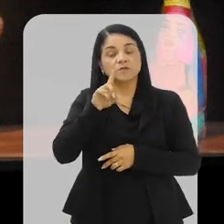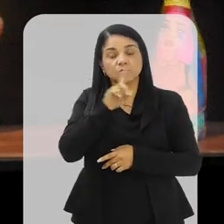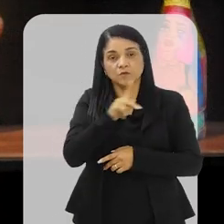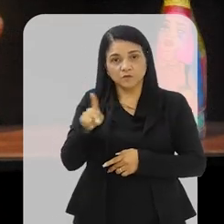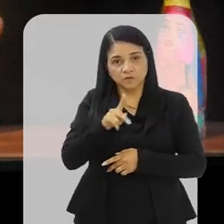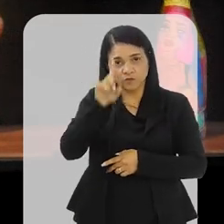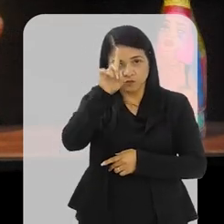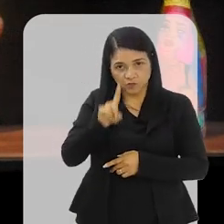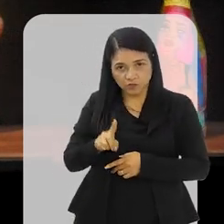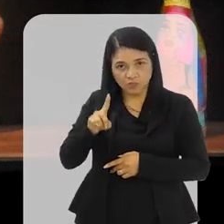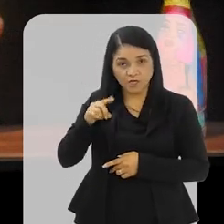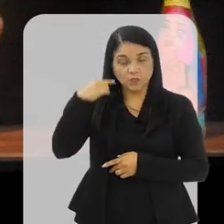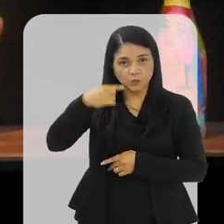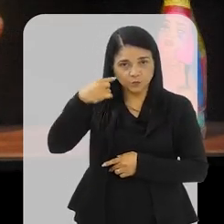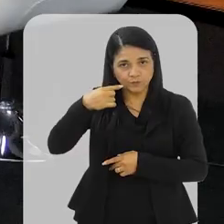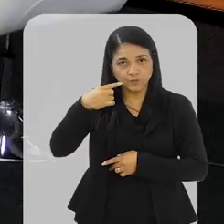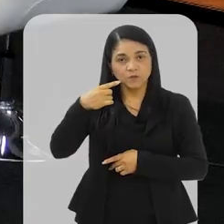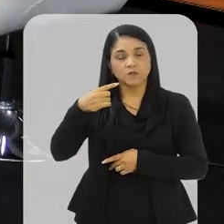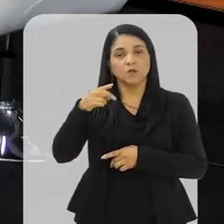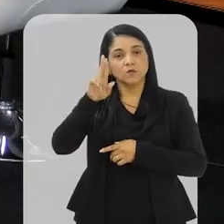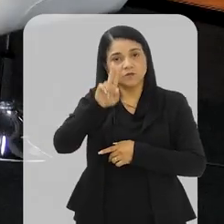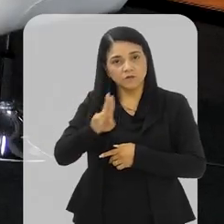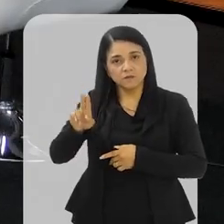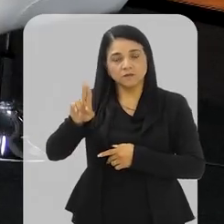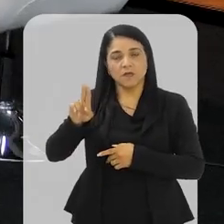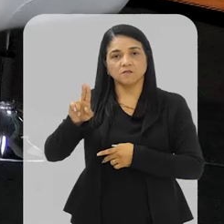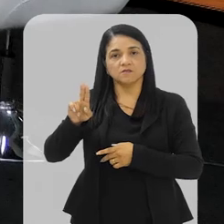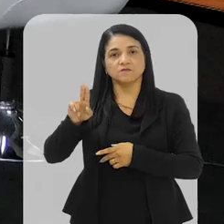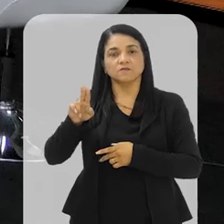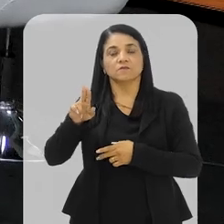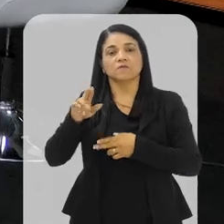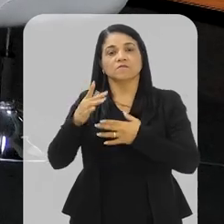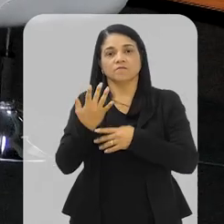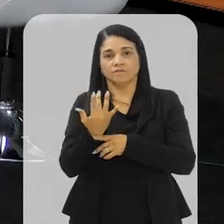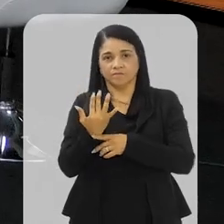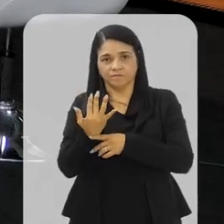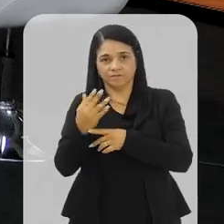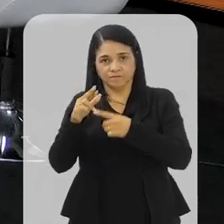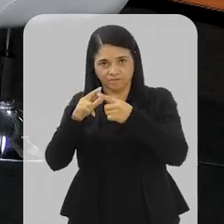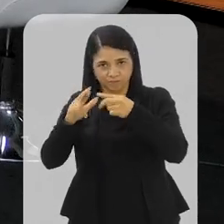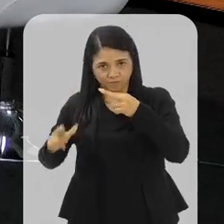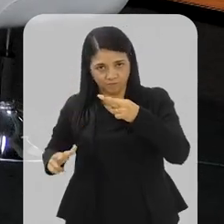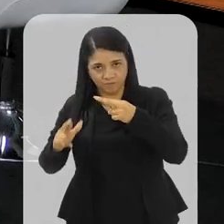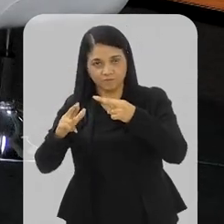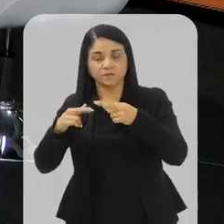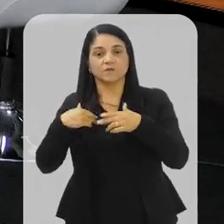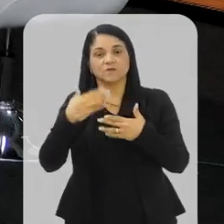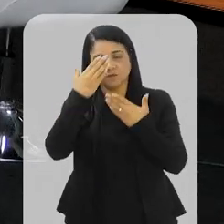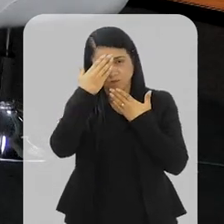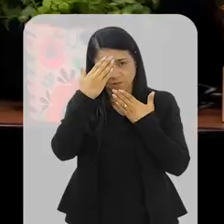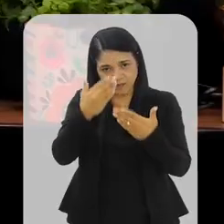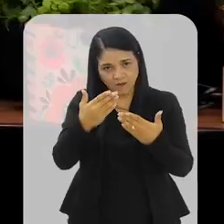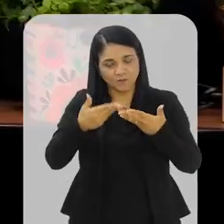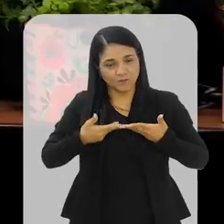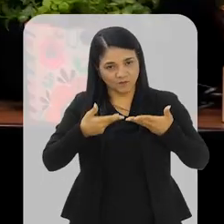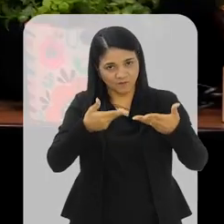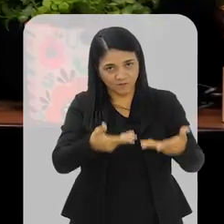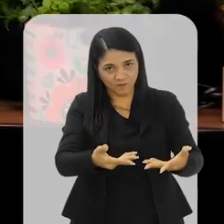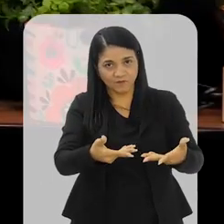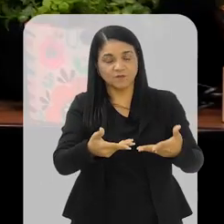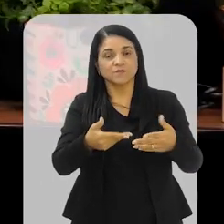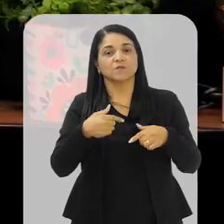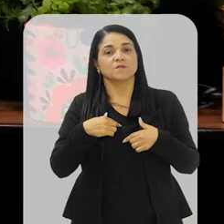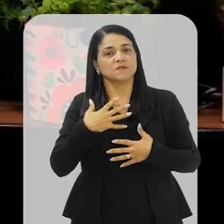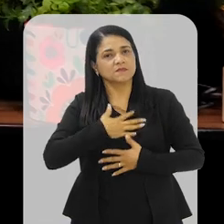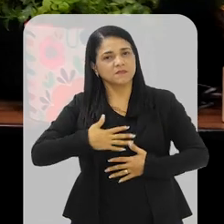privado da Universidade Federal do Rio de Janeiro muito bem-vindo Professor Obrigado Eu que agradeço o convite também